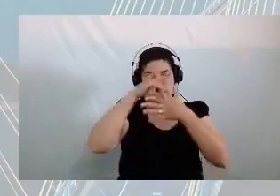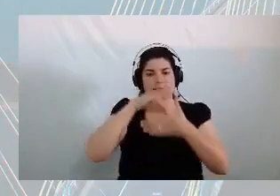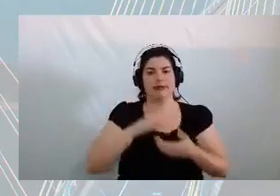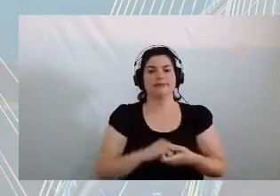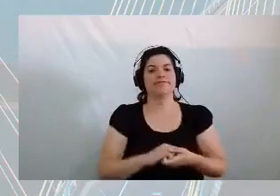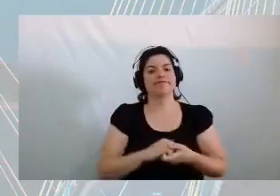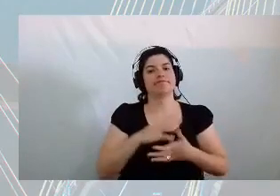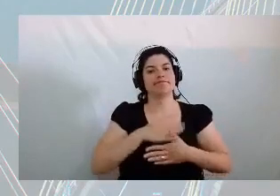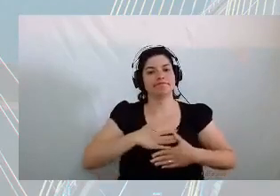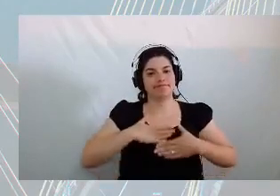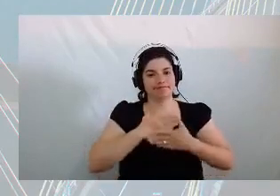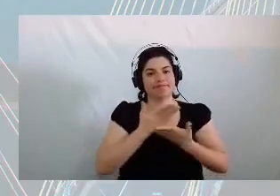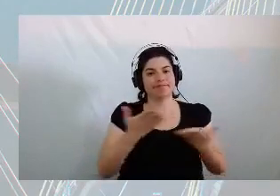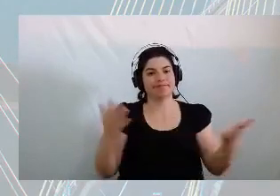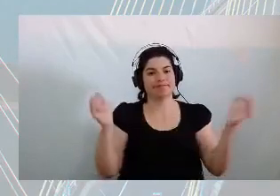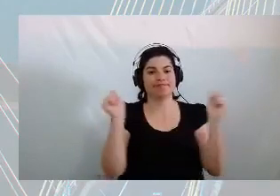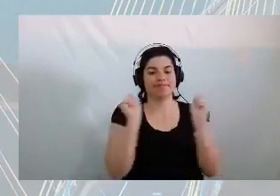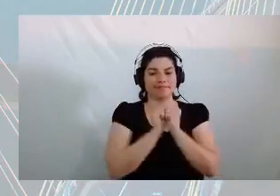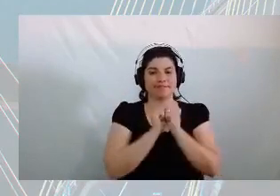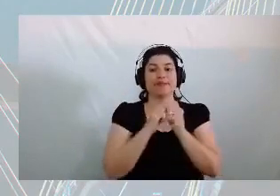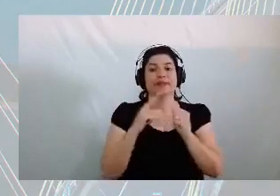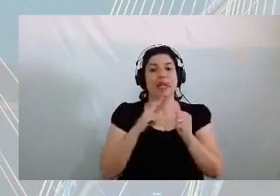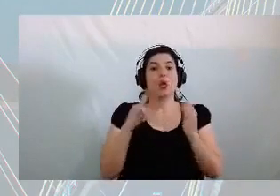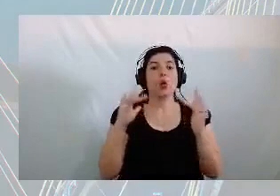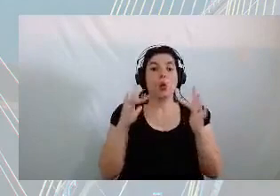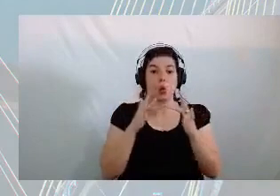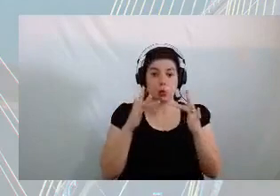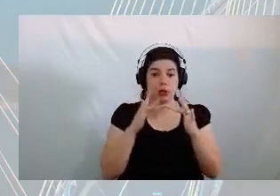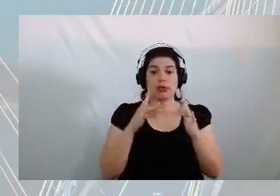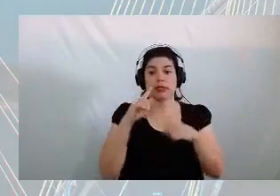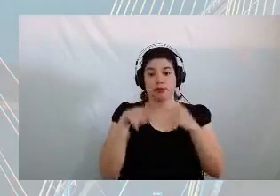aqui com vocês. A gente vai deixar nossos contatos também no final.